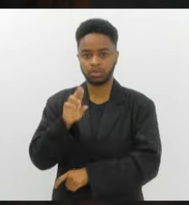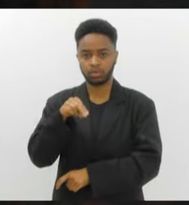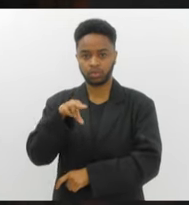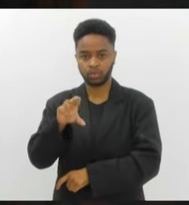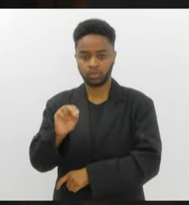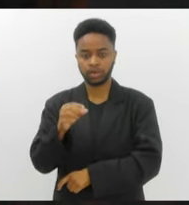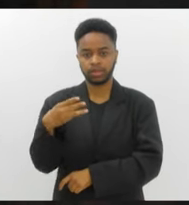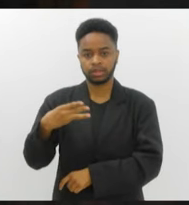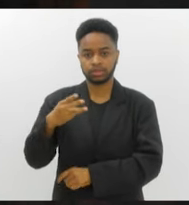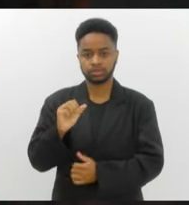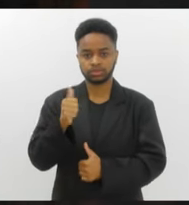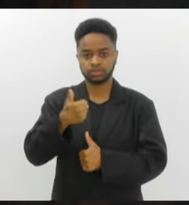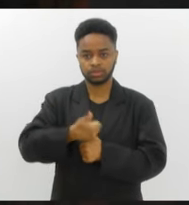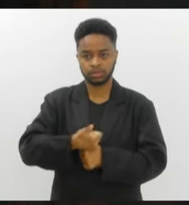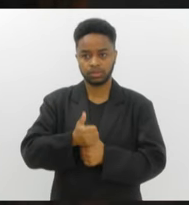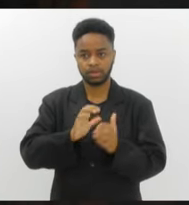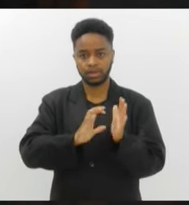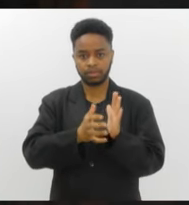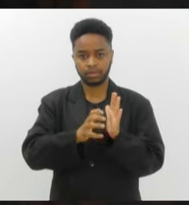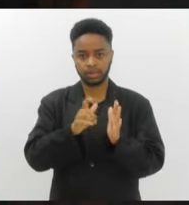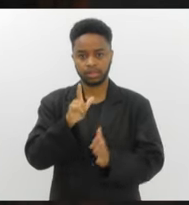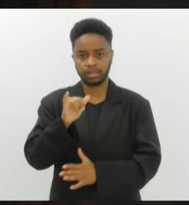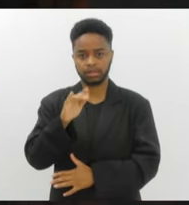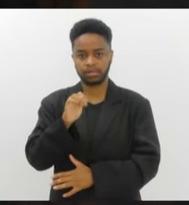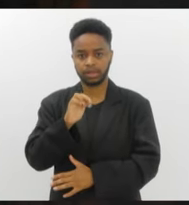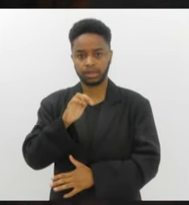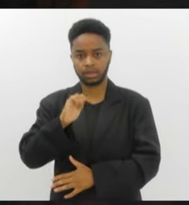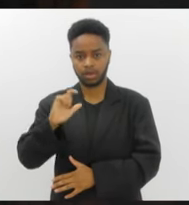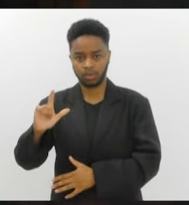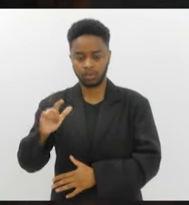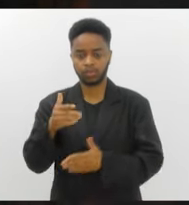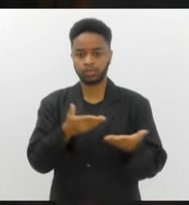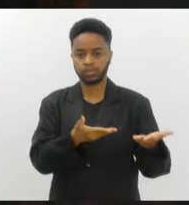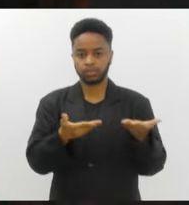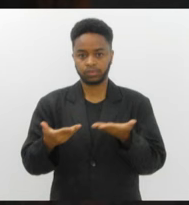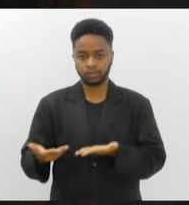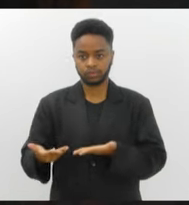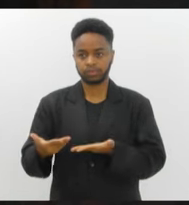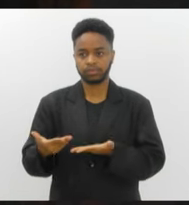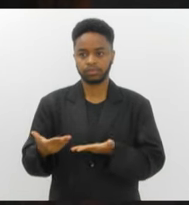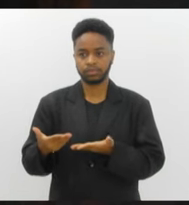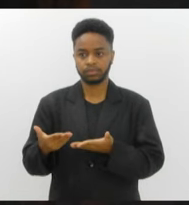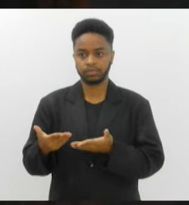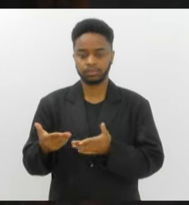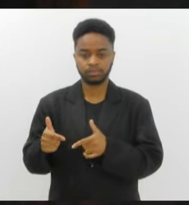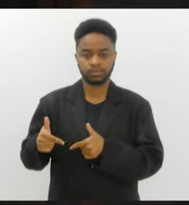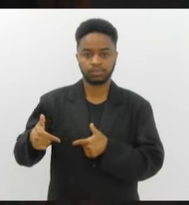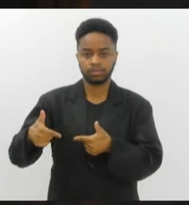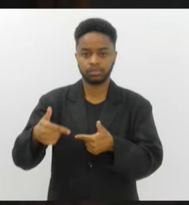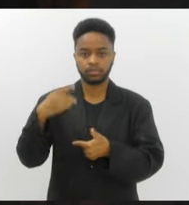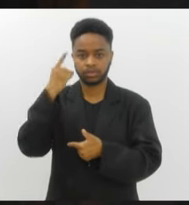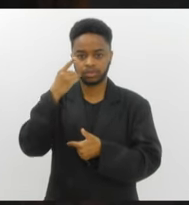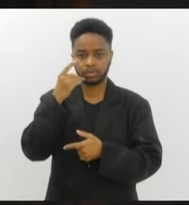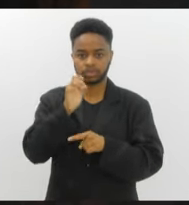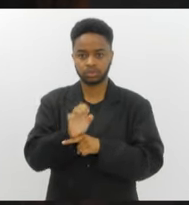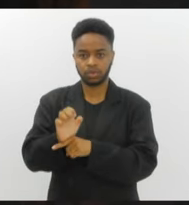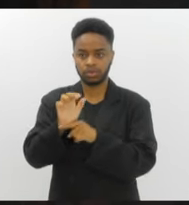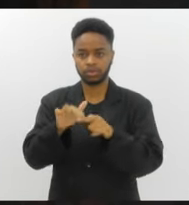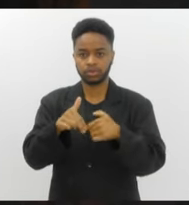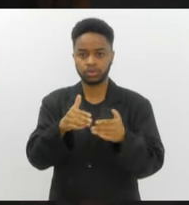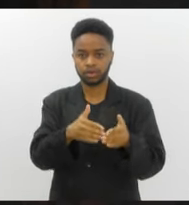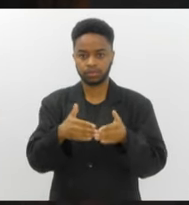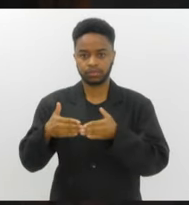terceiro suplente do Partido Liberal, convocado para exercer o mandato de deputado estadual em função do afastamento do senhor